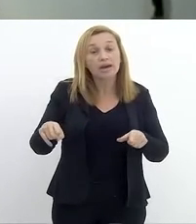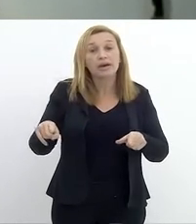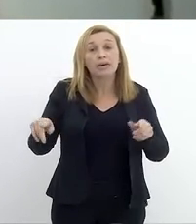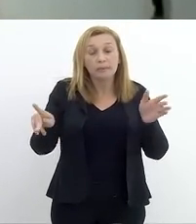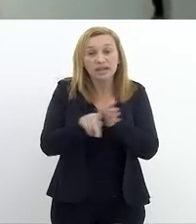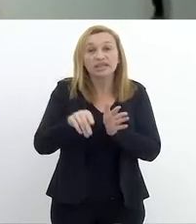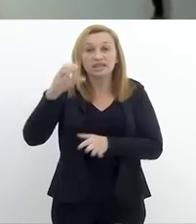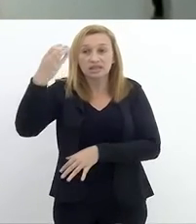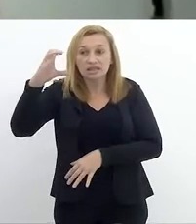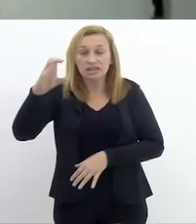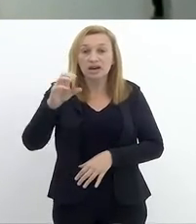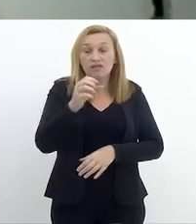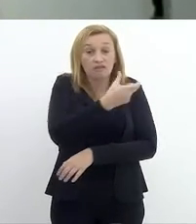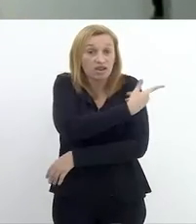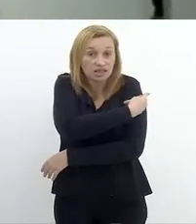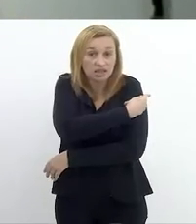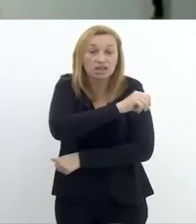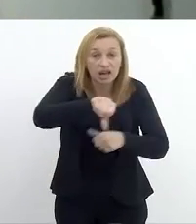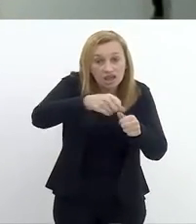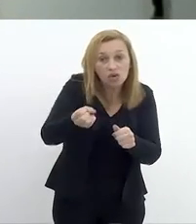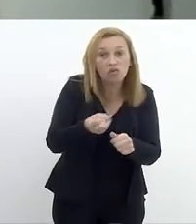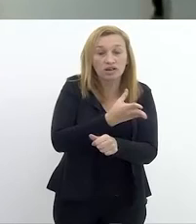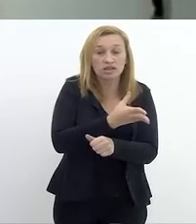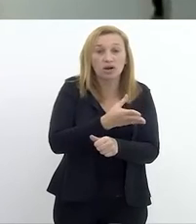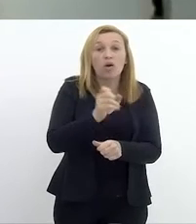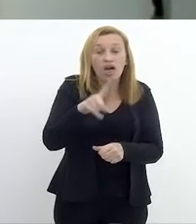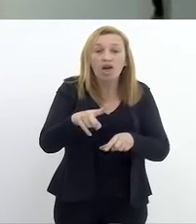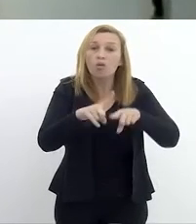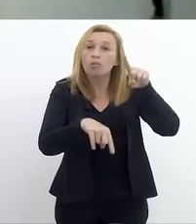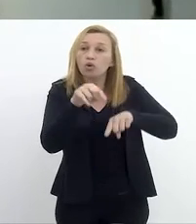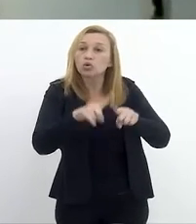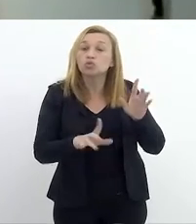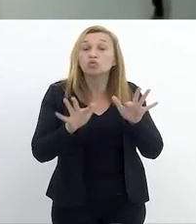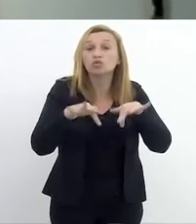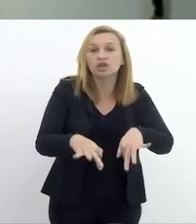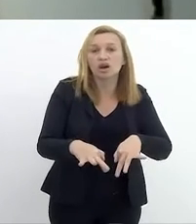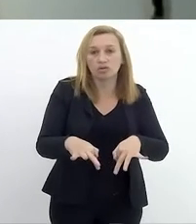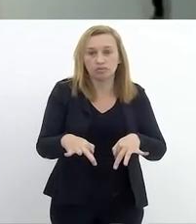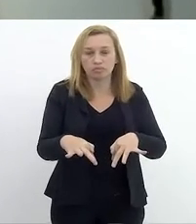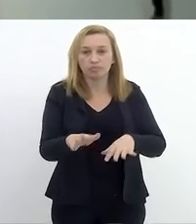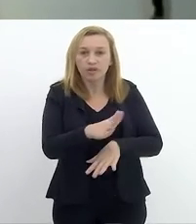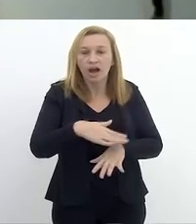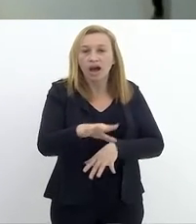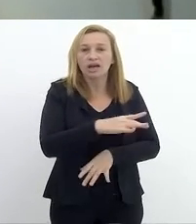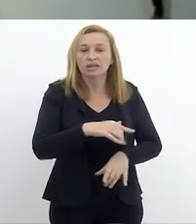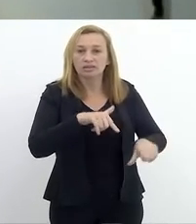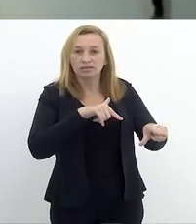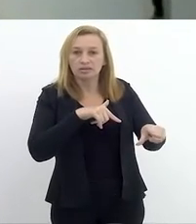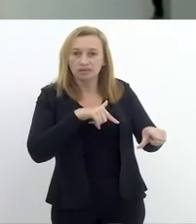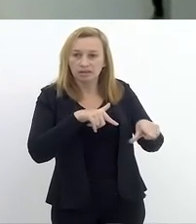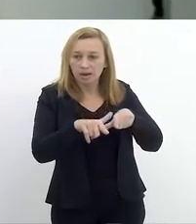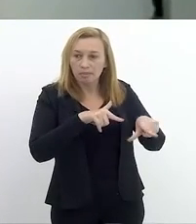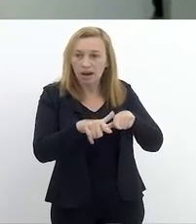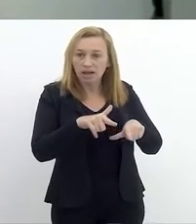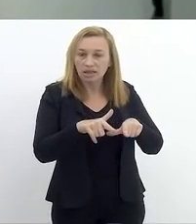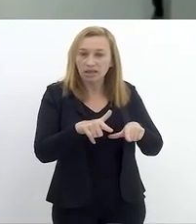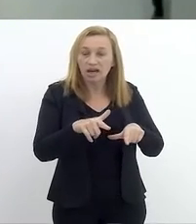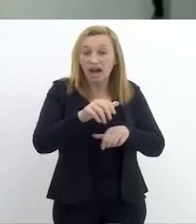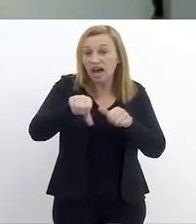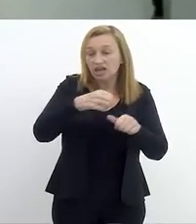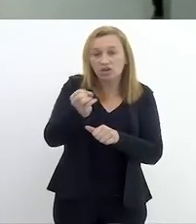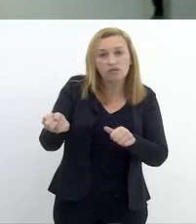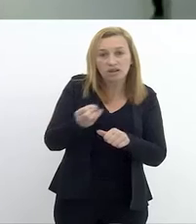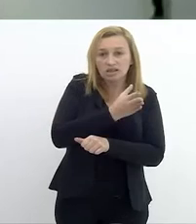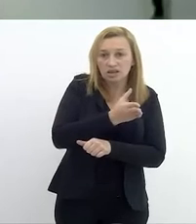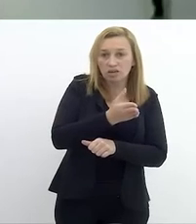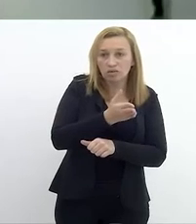pesquisa epidemiológica, pesquisa com vírus, é ciência. Vacina é inovação, né?